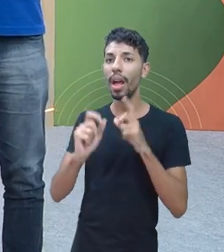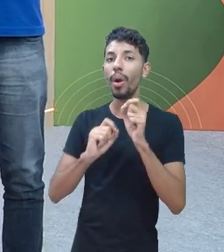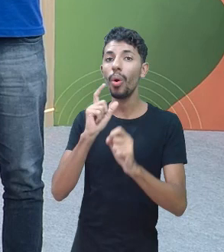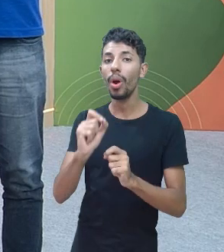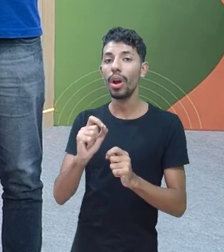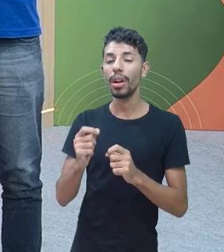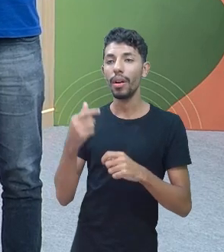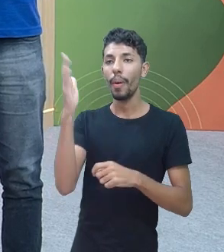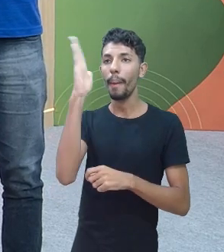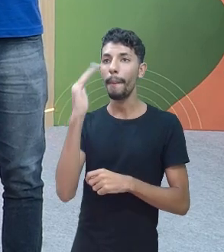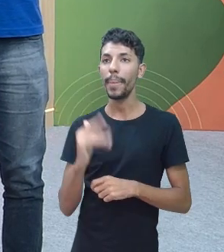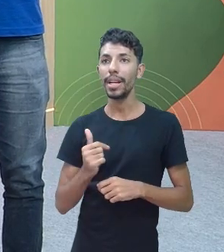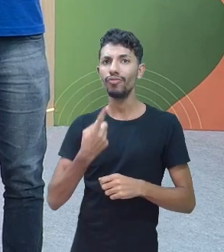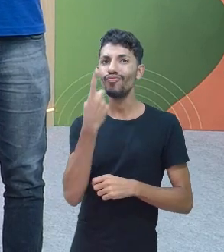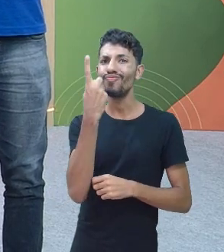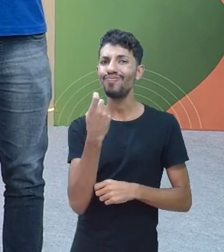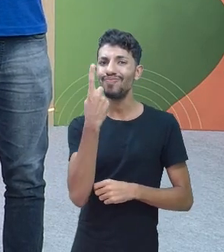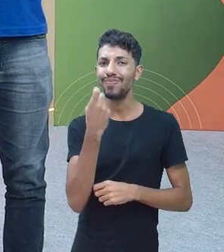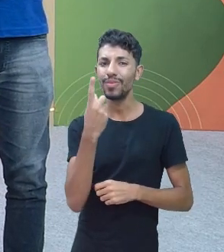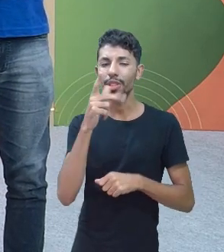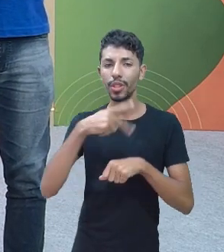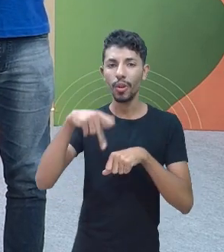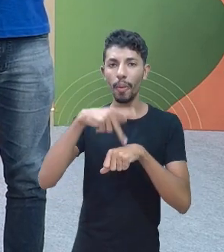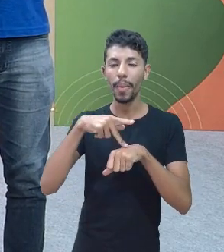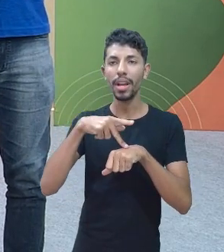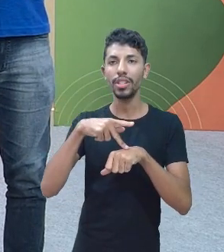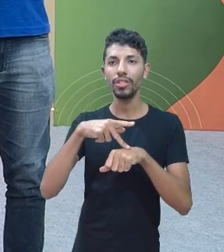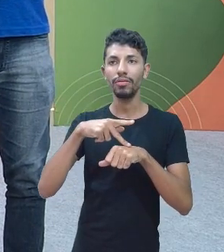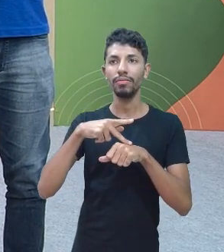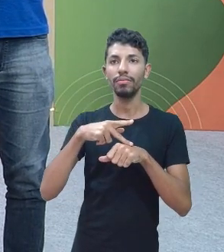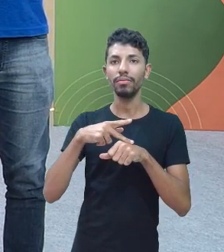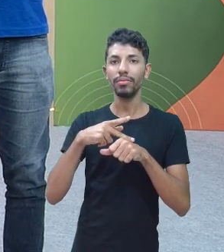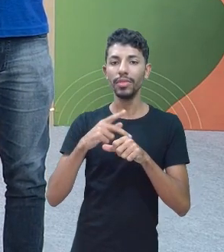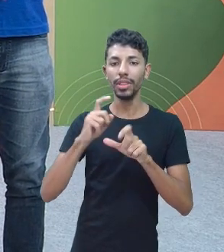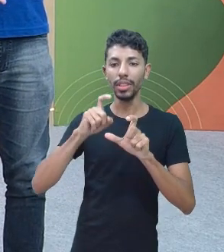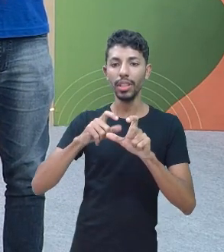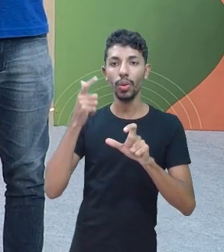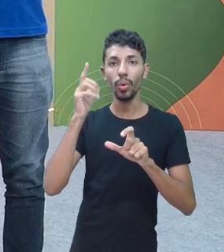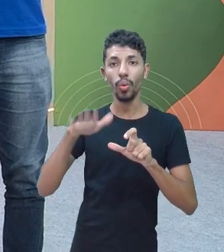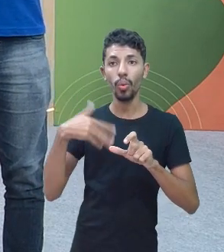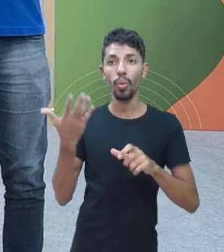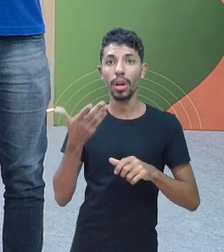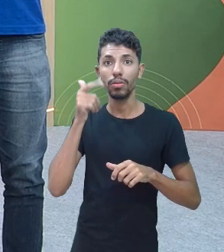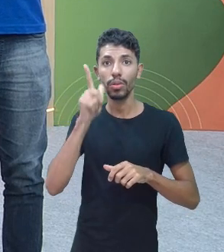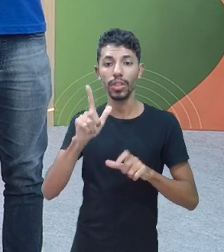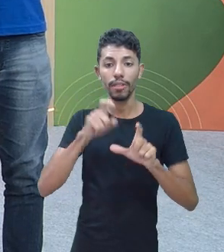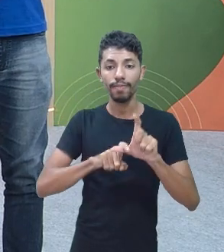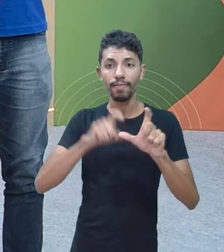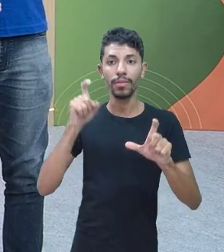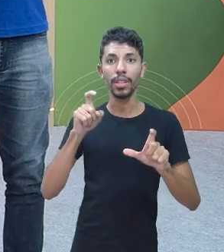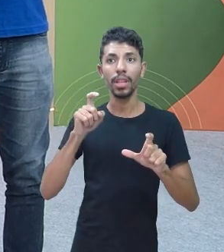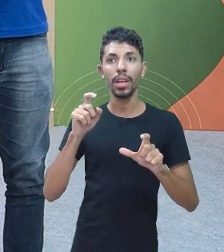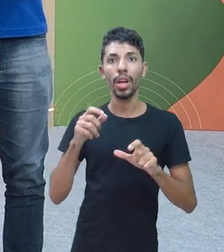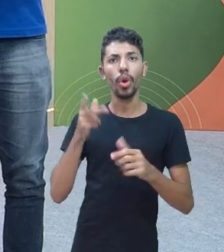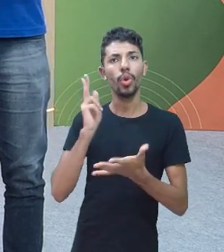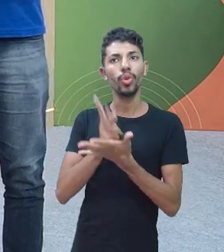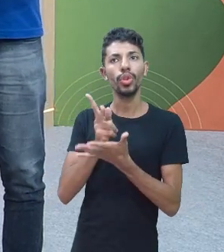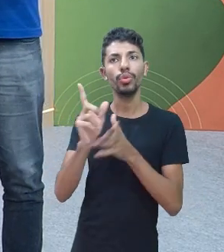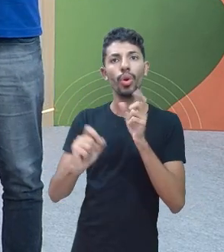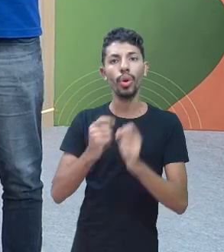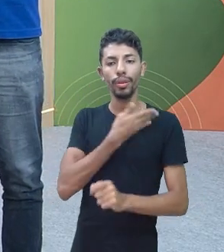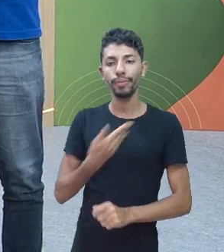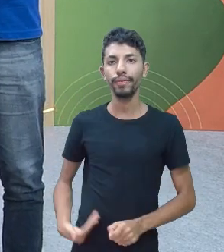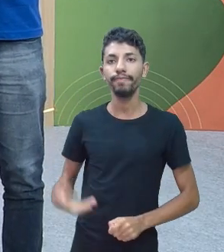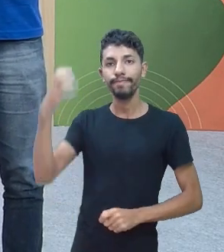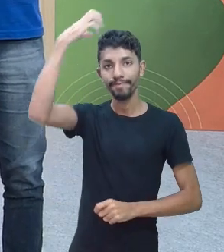de todo o continente americano que, ao se tornar independente, acabou adotando uma monarquia, manteve-se um rei de uma